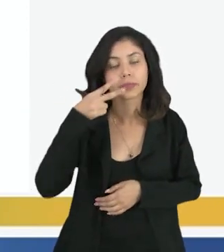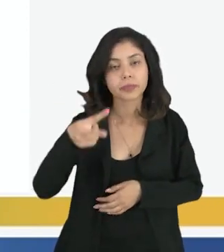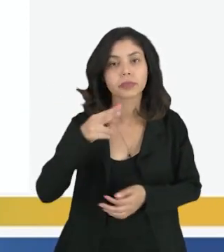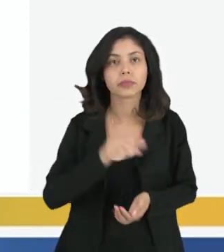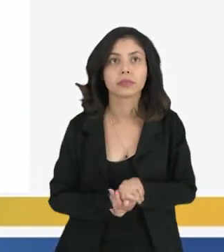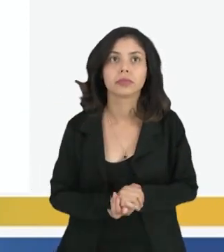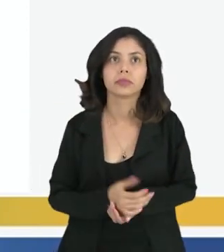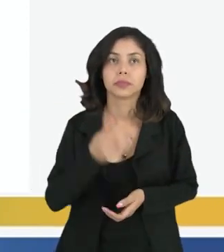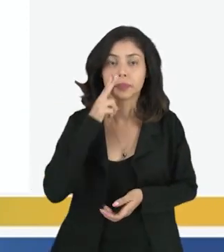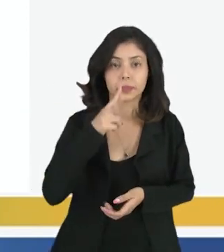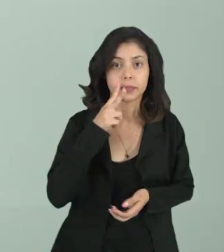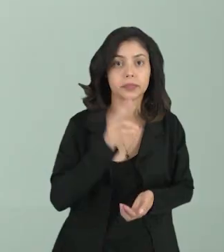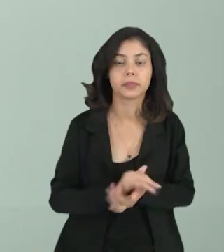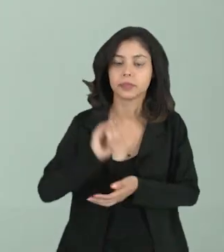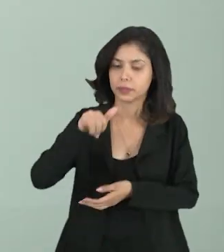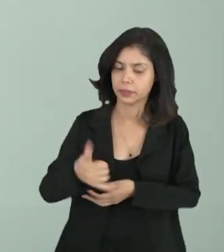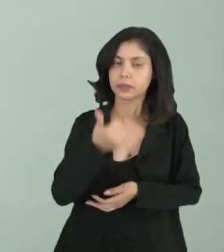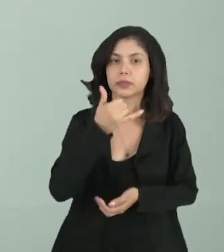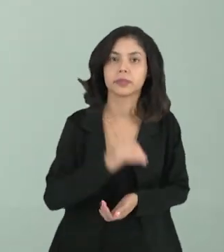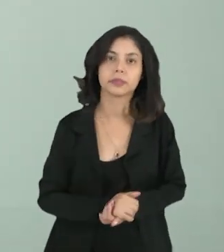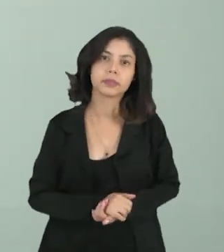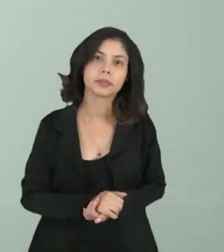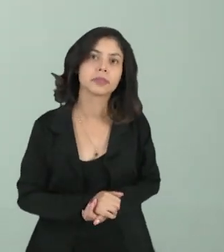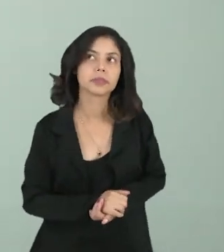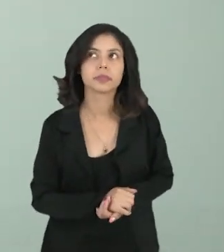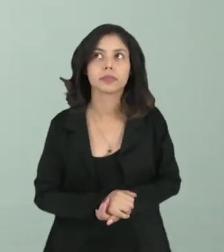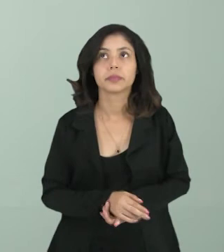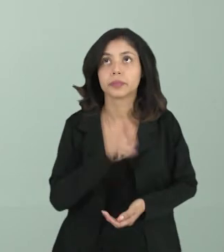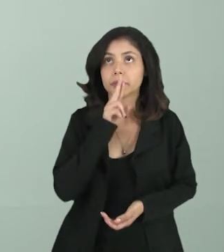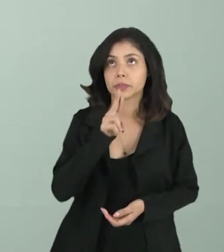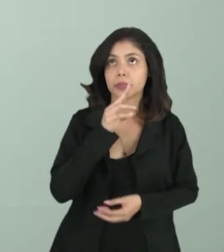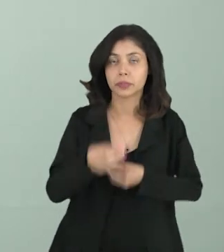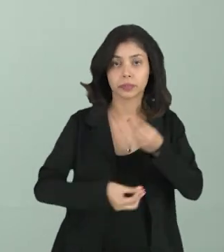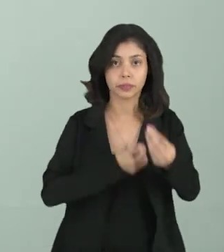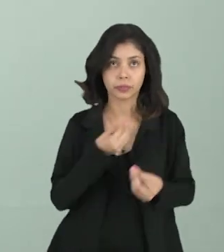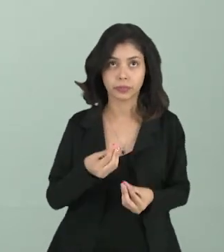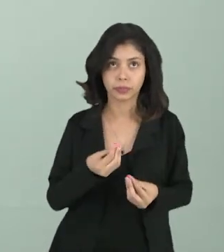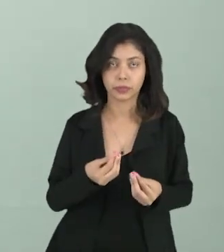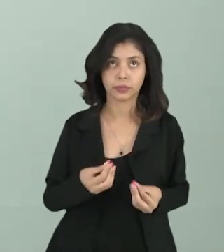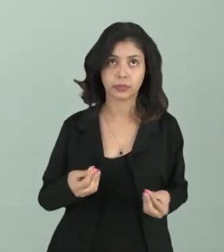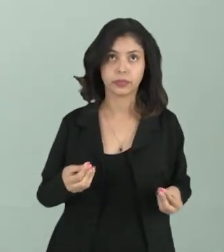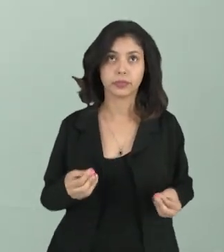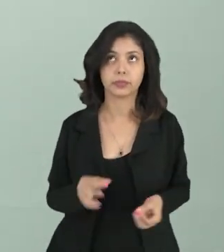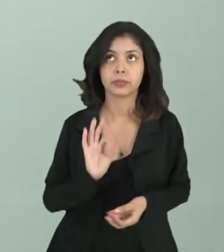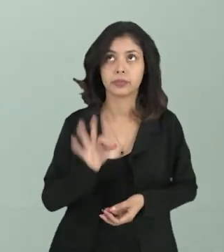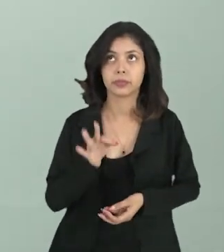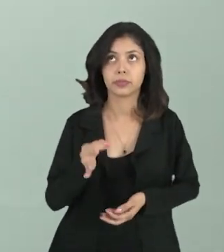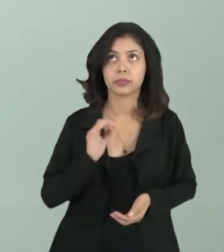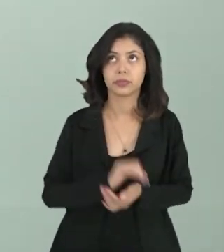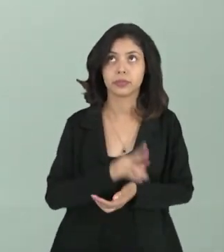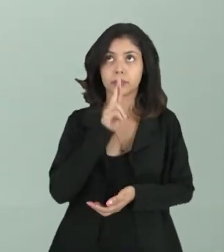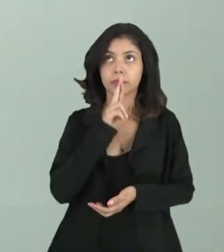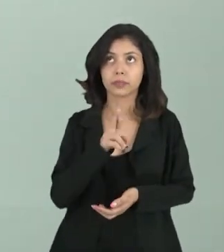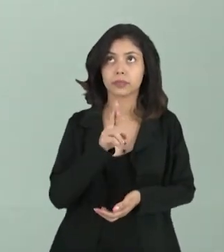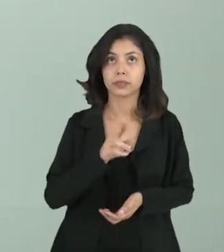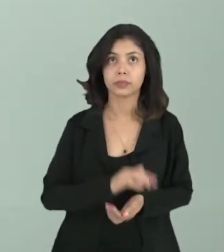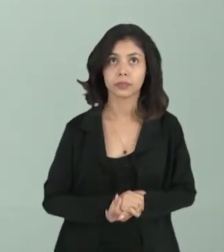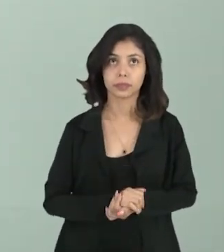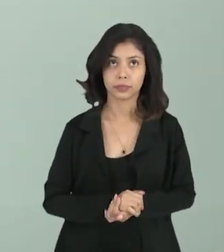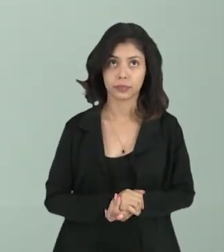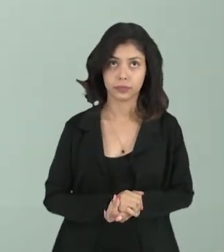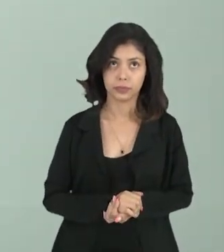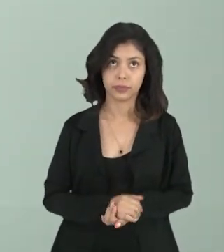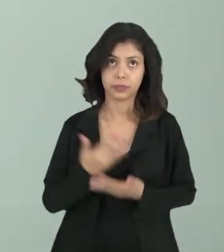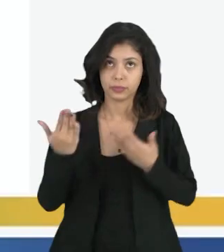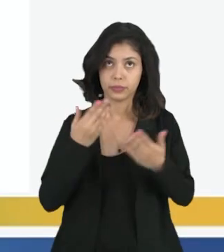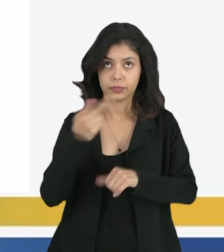de ver, vamos ver se a gente aproveita para você responder com certeza a resposta que temos aí. Olha